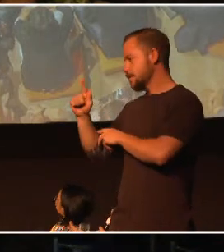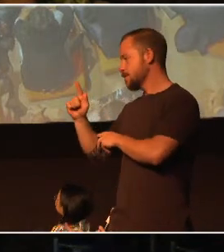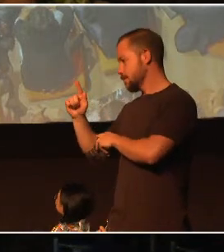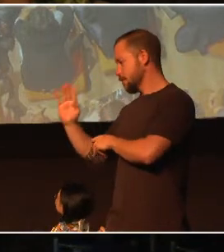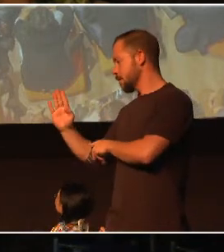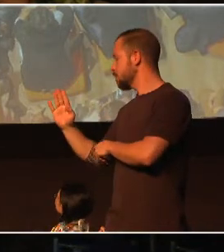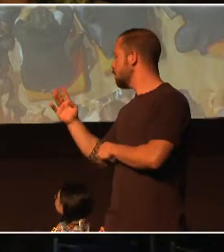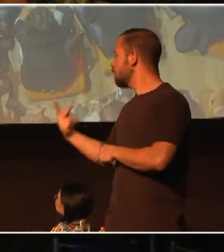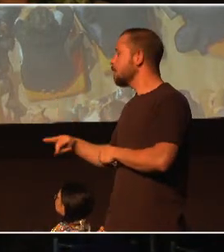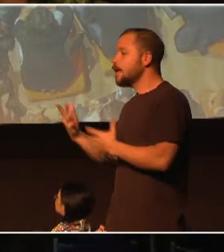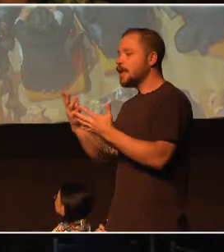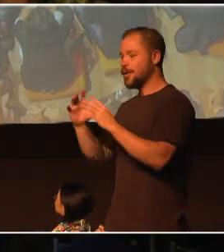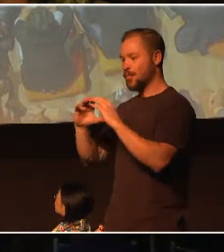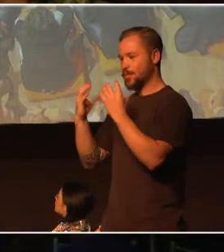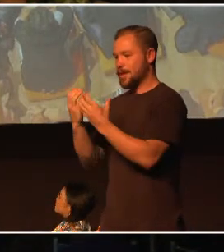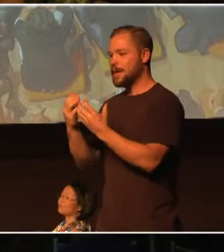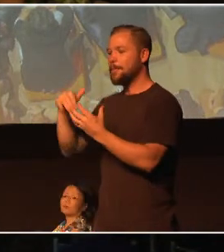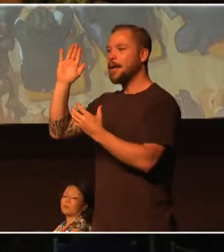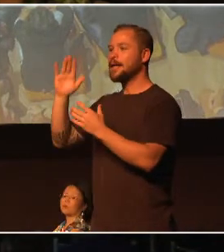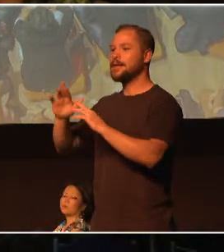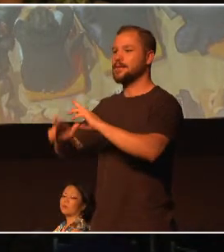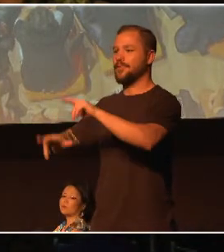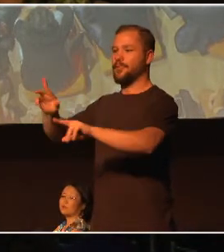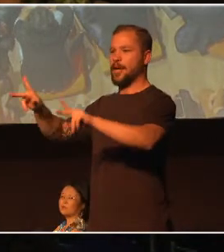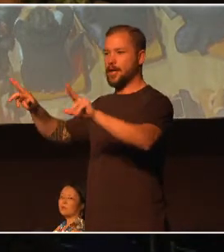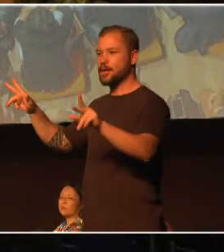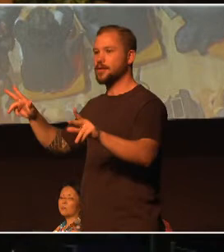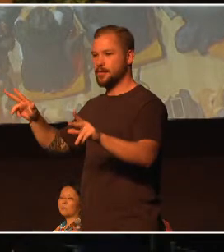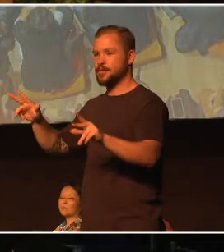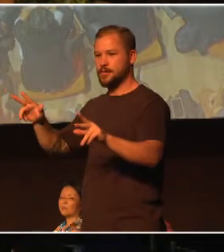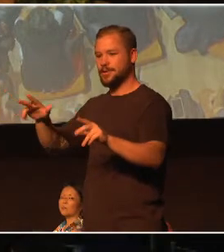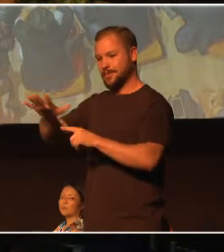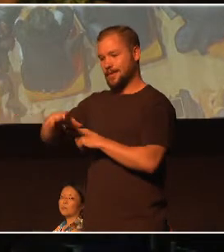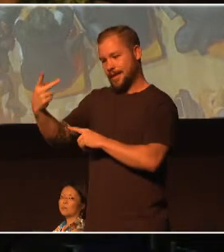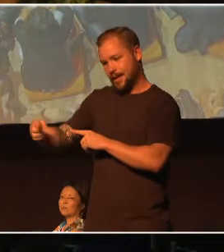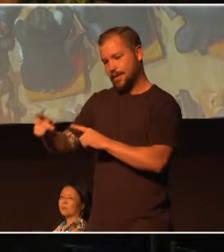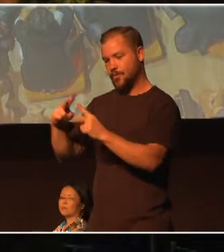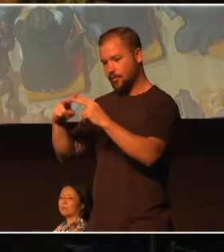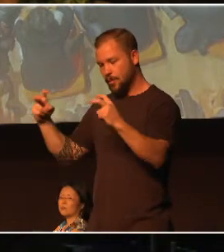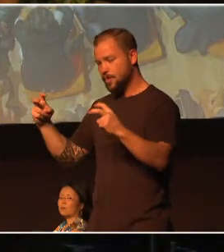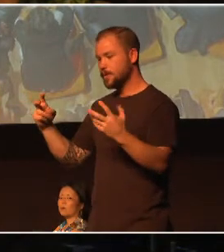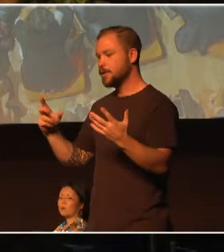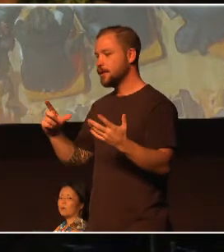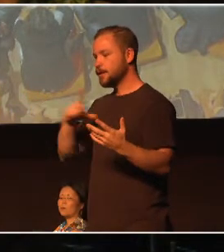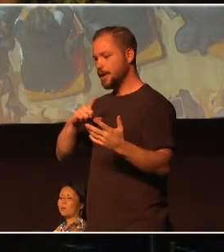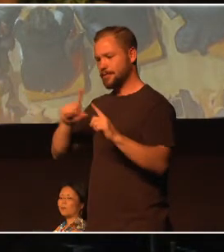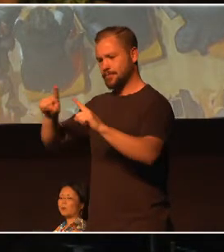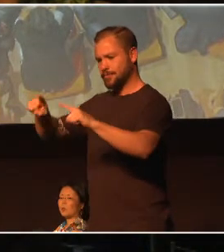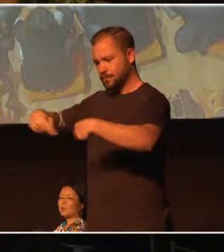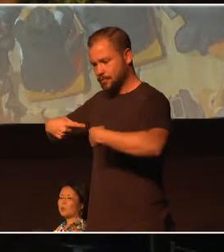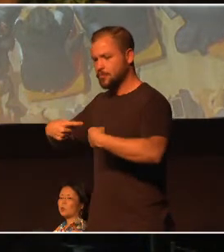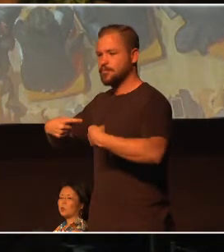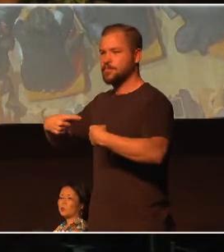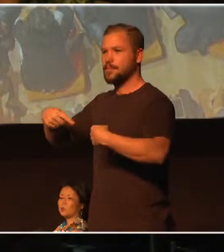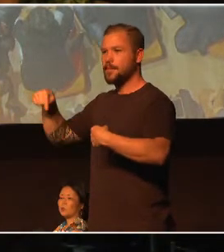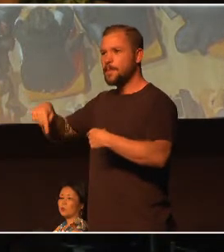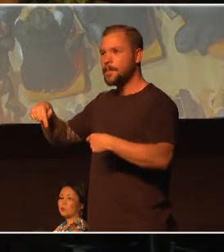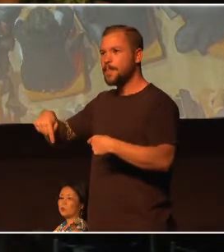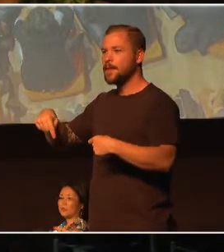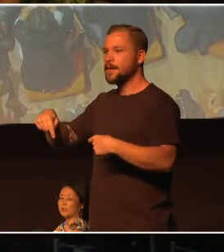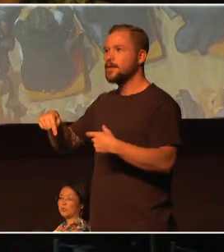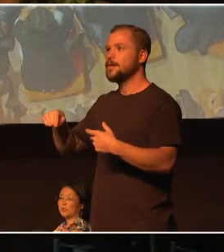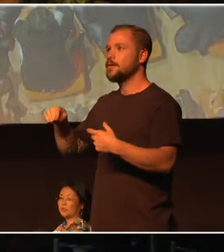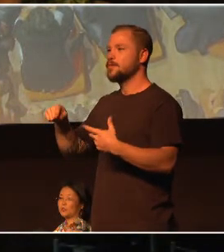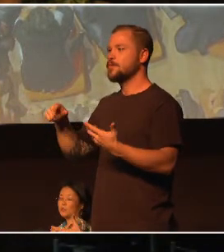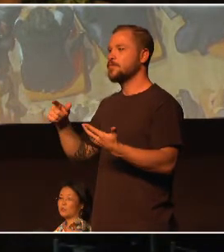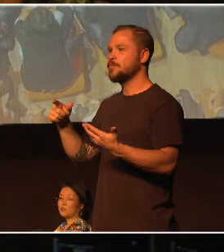como deixar a nossa comunidade mais diversa no Impact Hub em Floripa, né? Eu acho que tem um desafio grande aqui em Floripa. Eu acho que